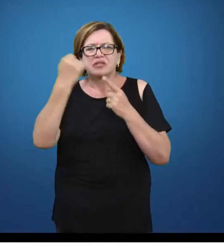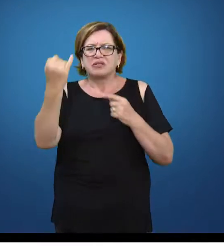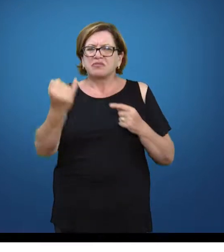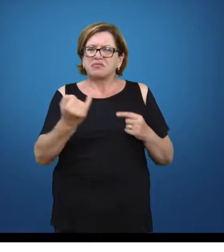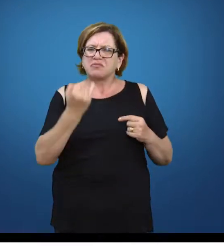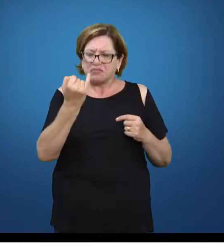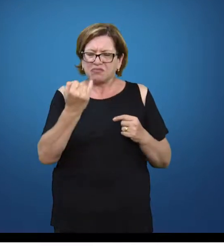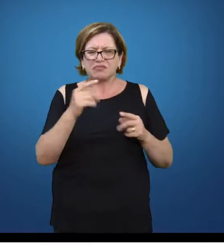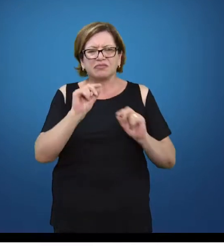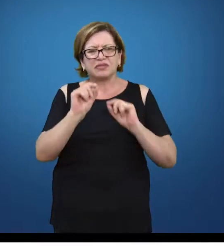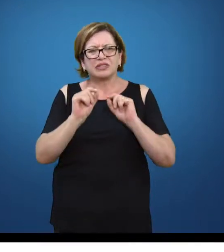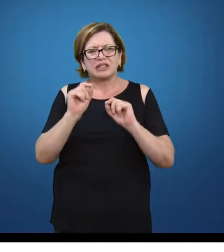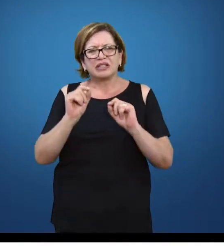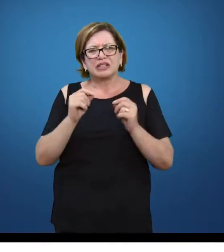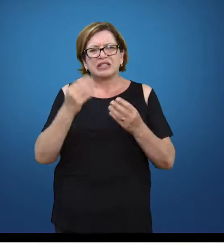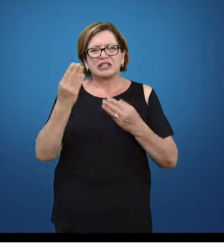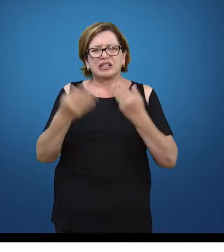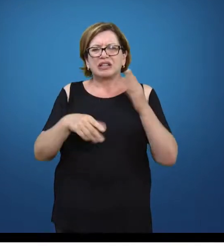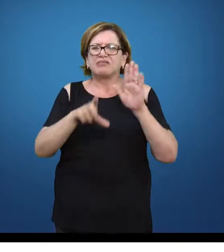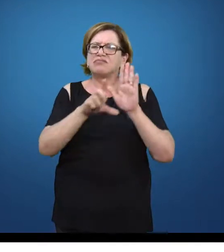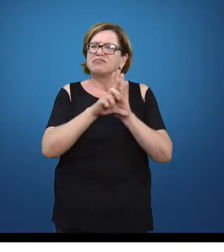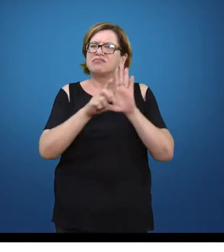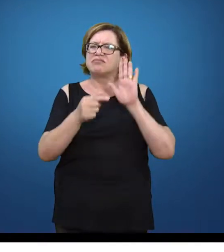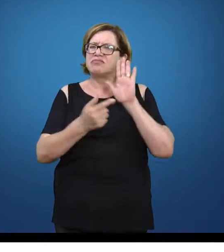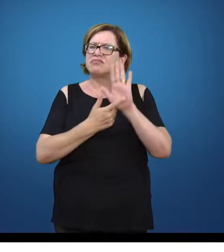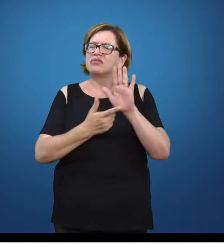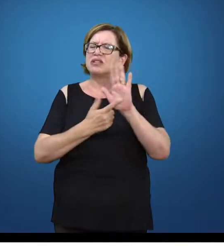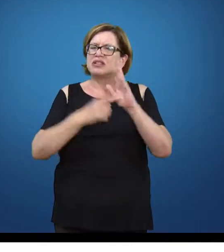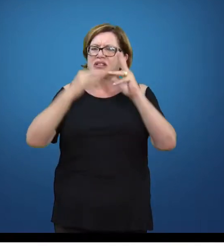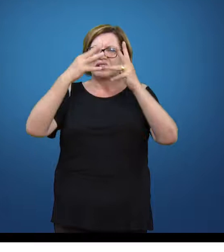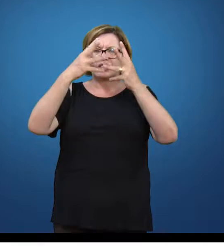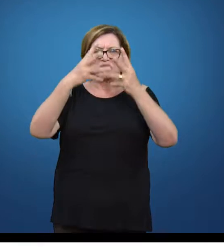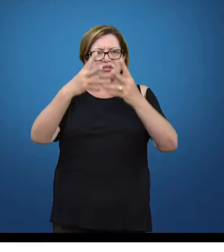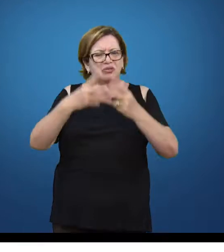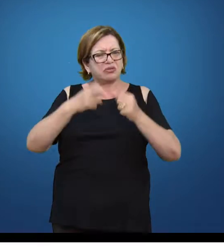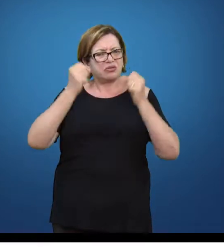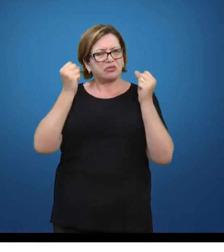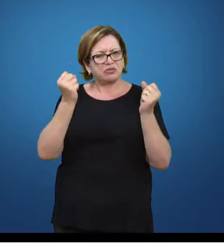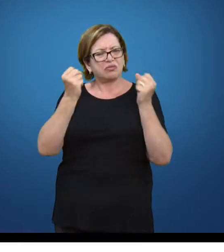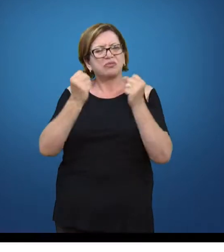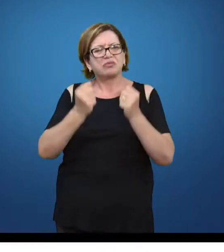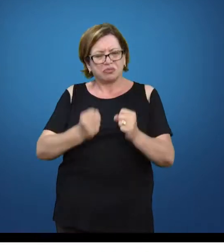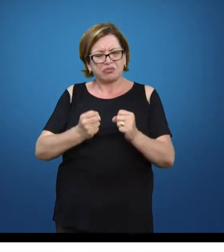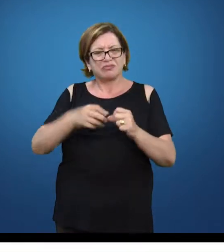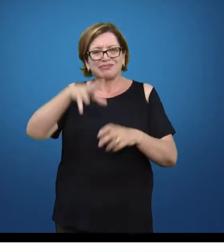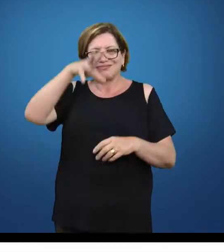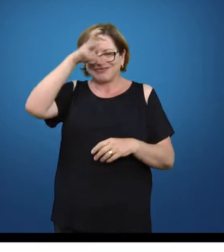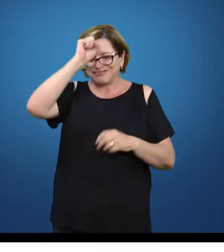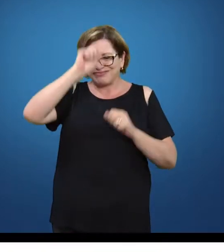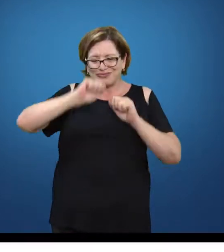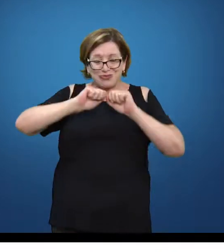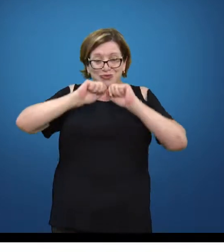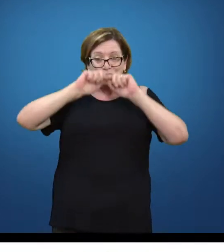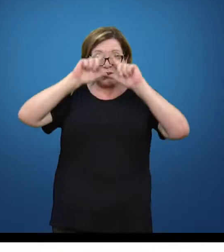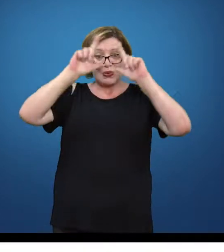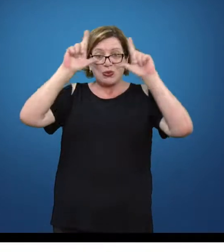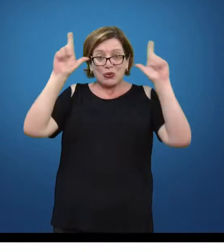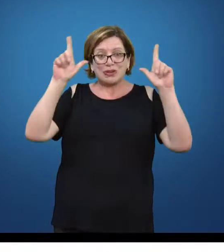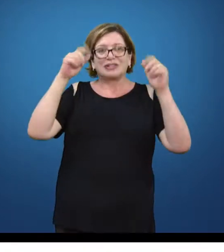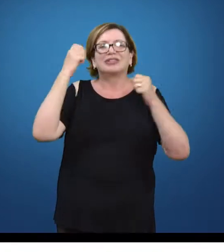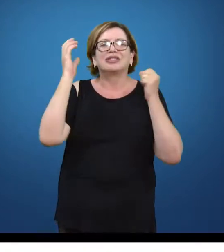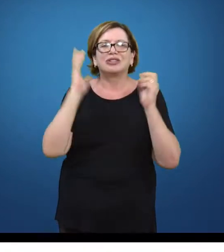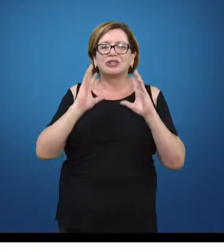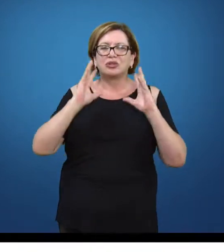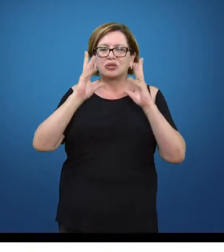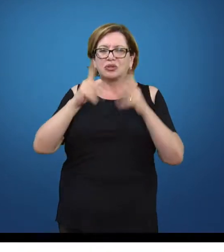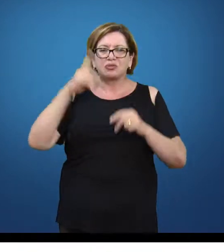que a legislação estabelece para que todos possam se aprimorar e para que todos possam ter direito,